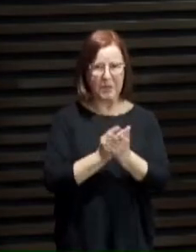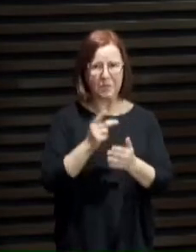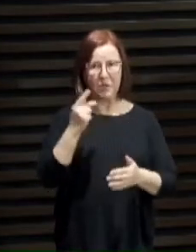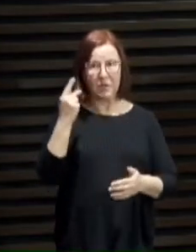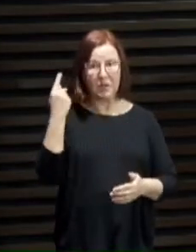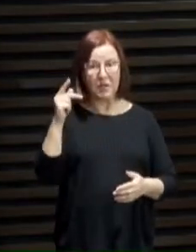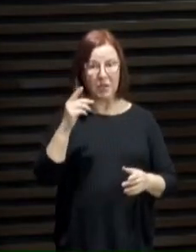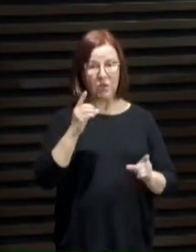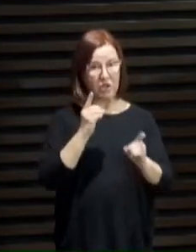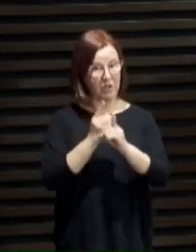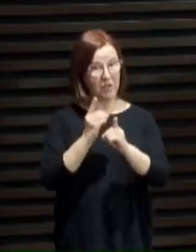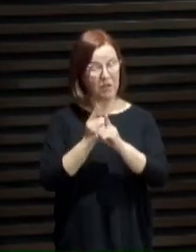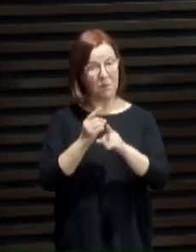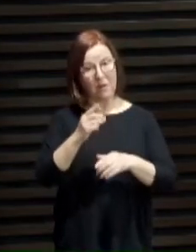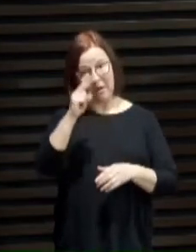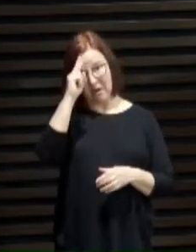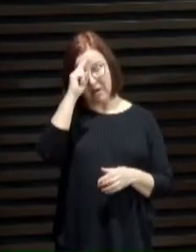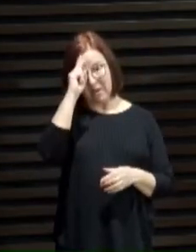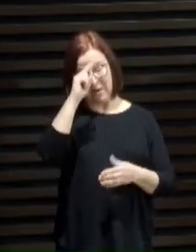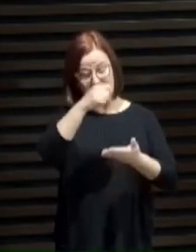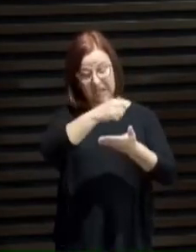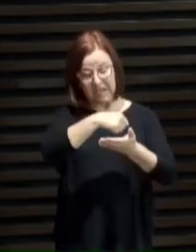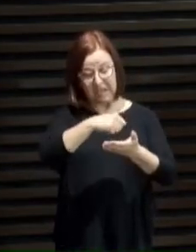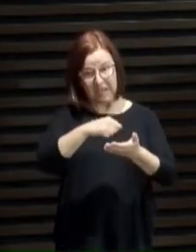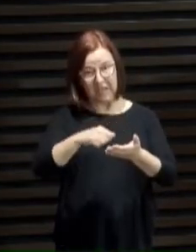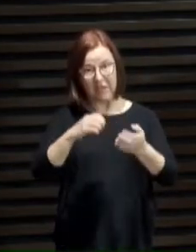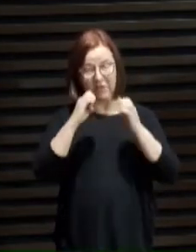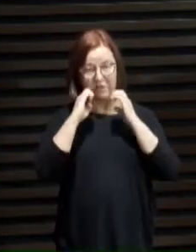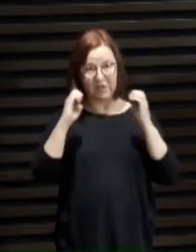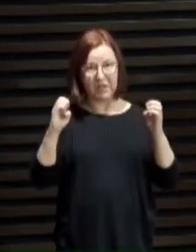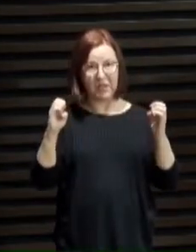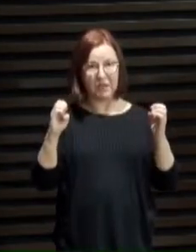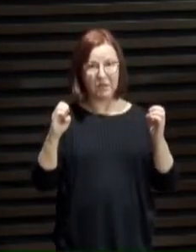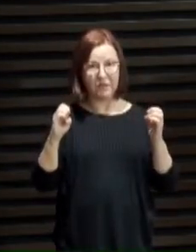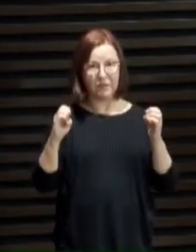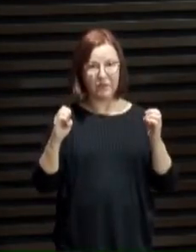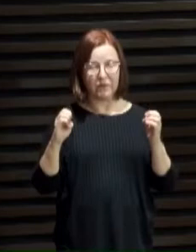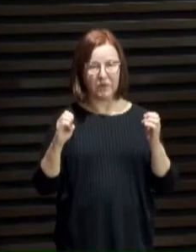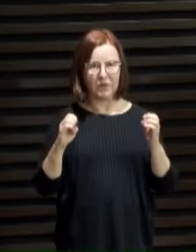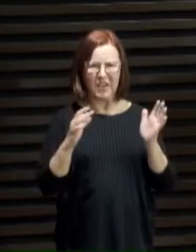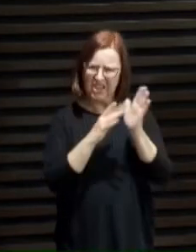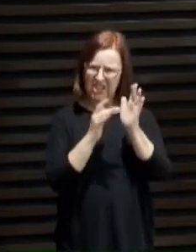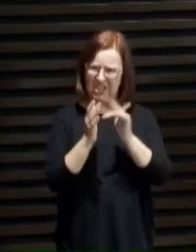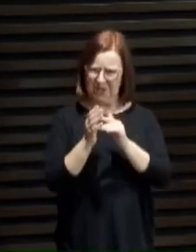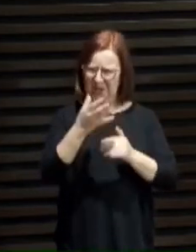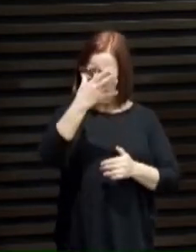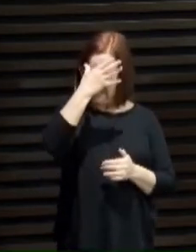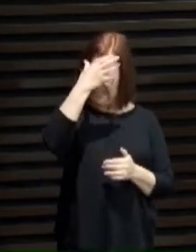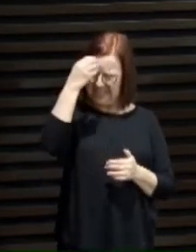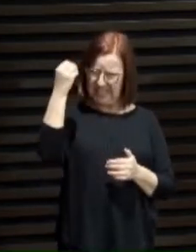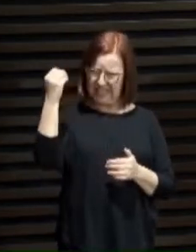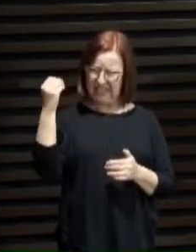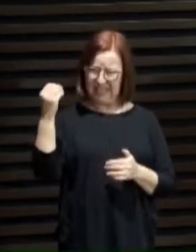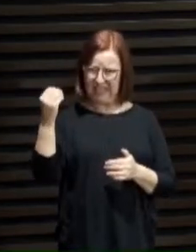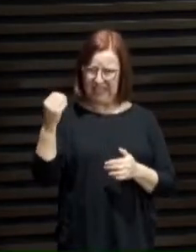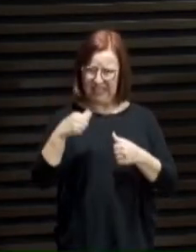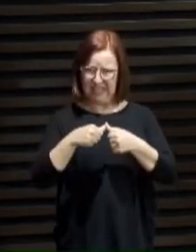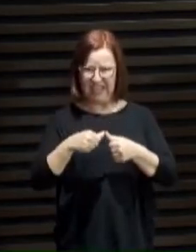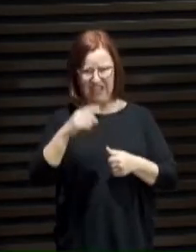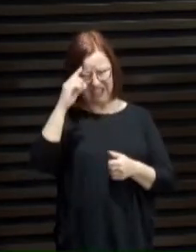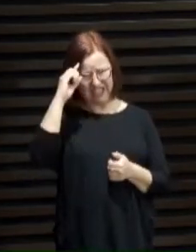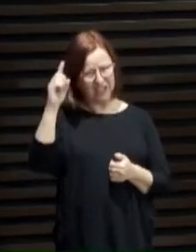de lembrar e registrar no Evangelho? Jesus, você acha mesmo que ele esqueceria? Claro que não.